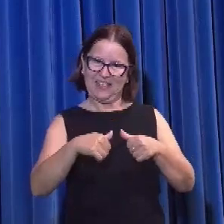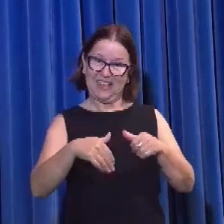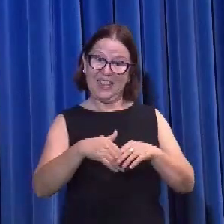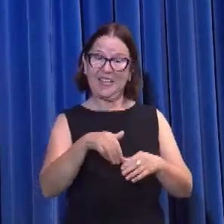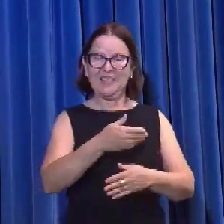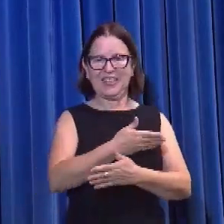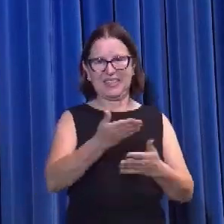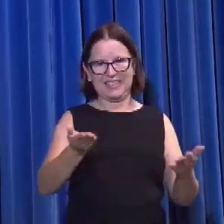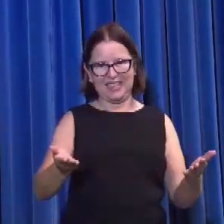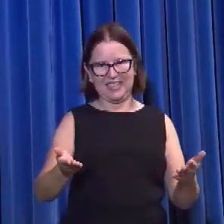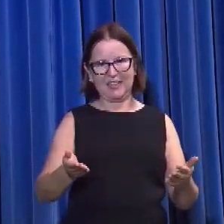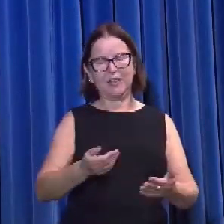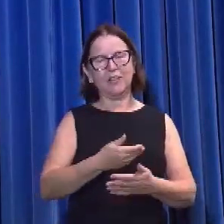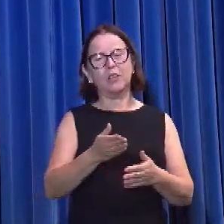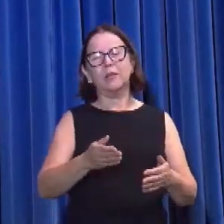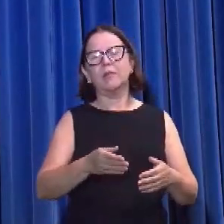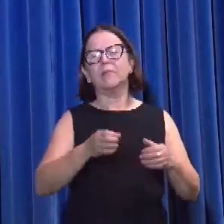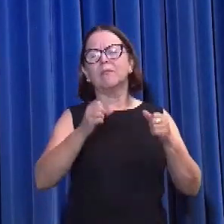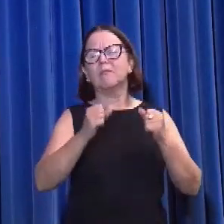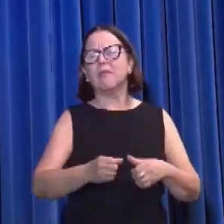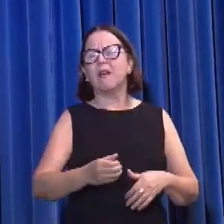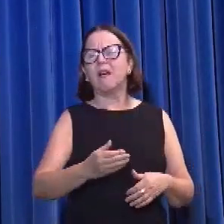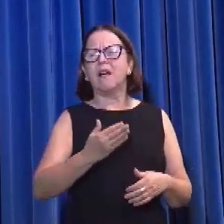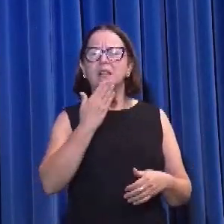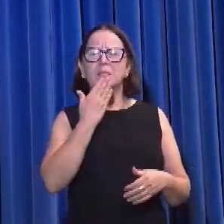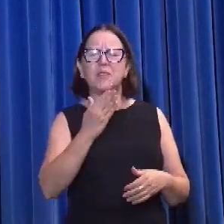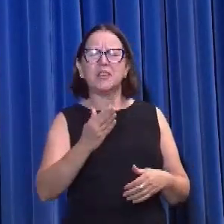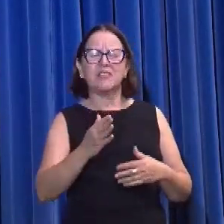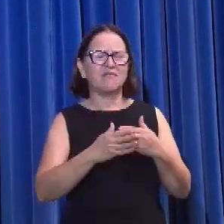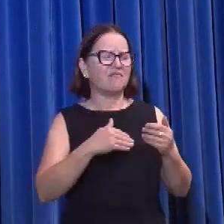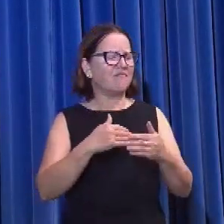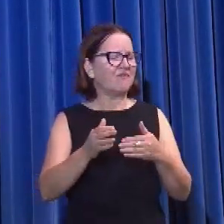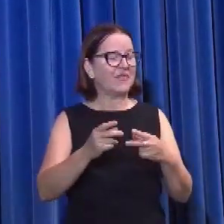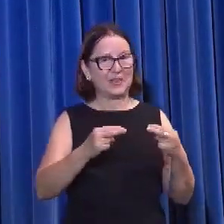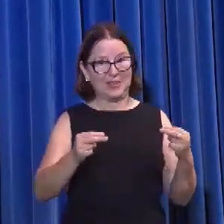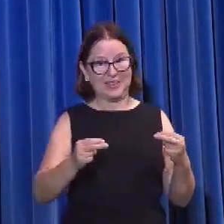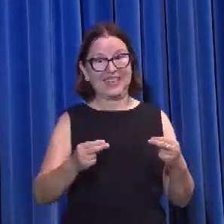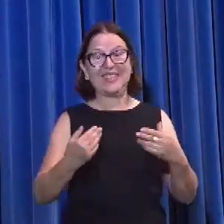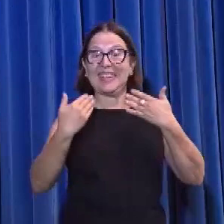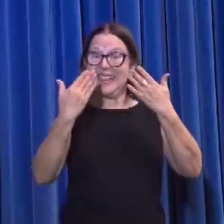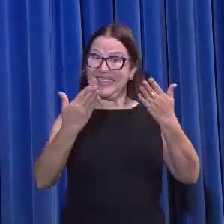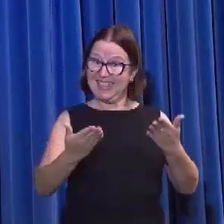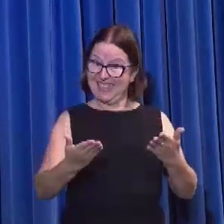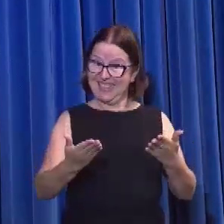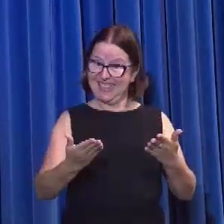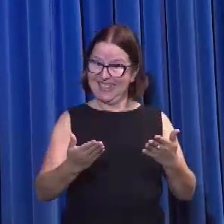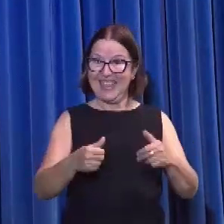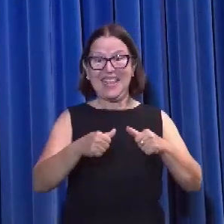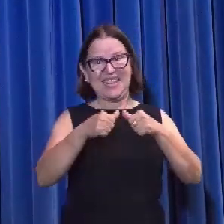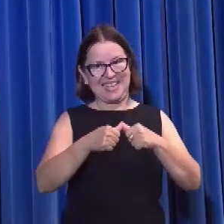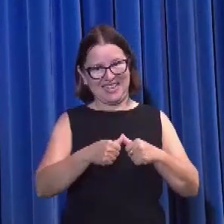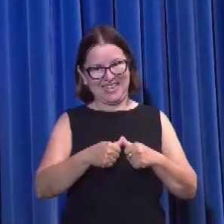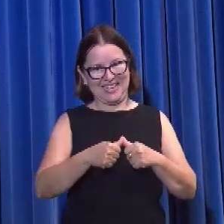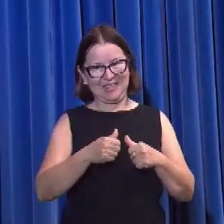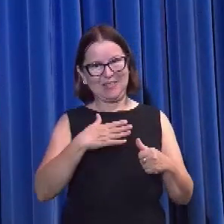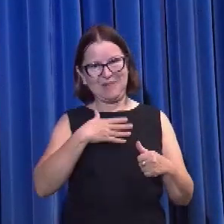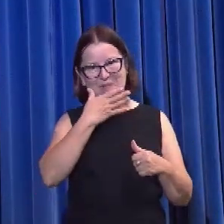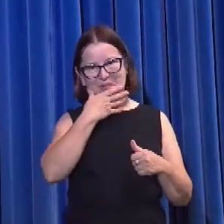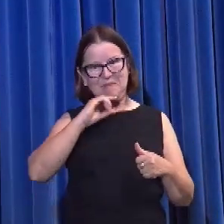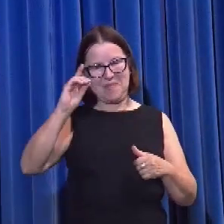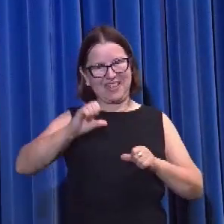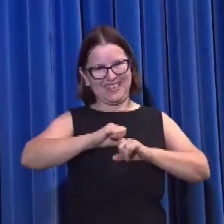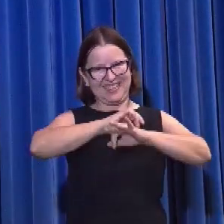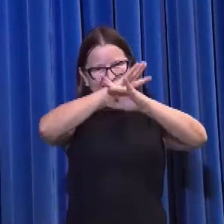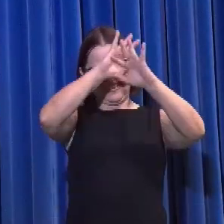vocês, vocês poderão pedir o que vocês quiserem e será feito, e nisto é glorificado meu Pai, em que deis